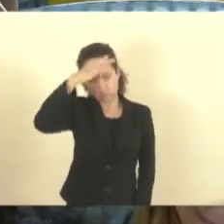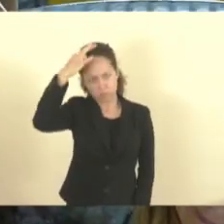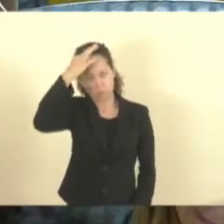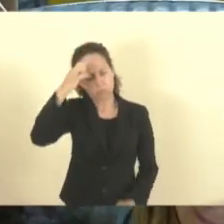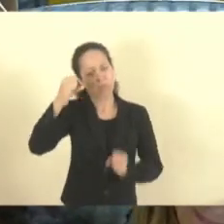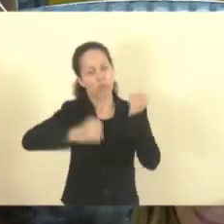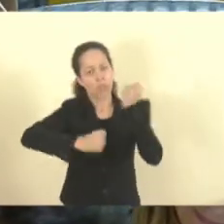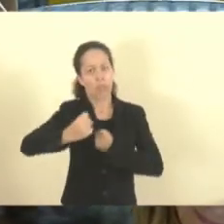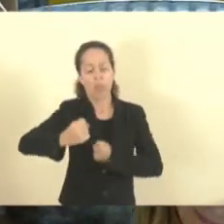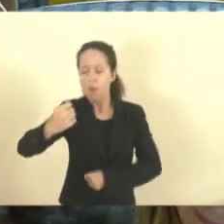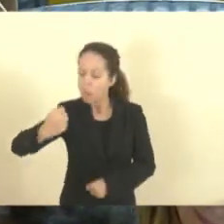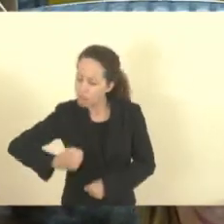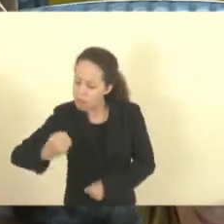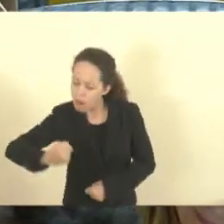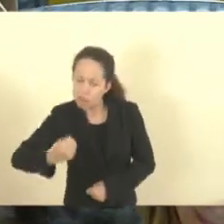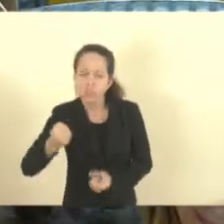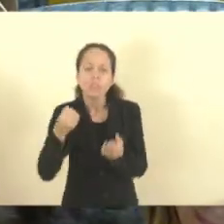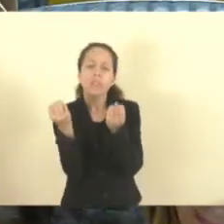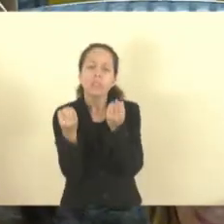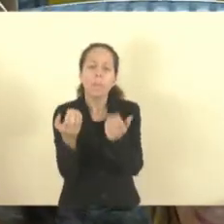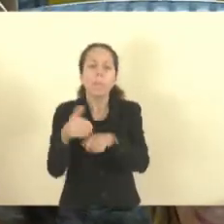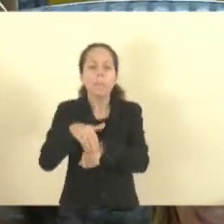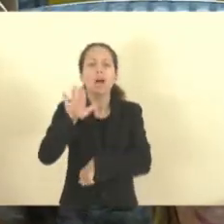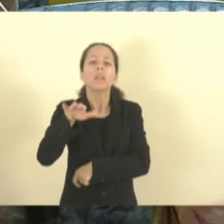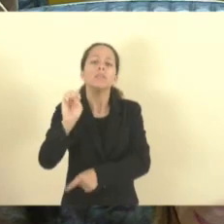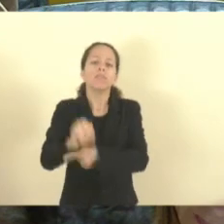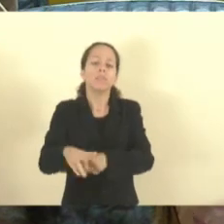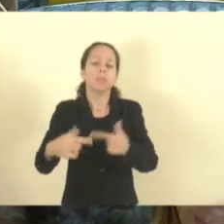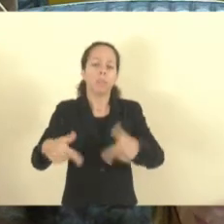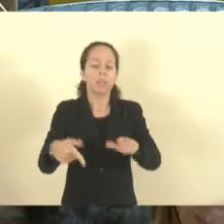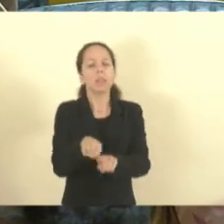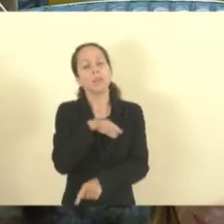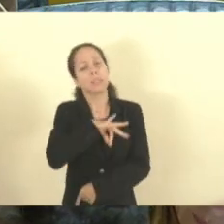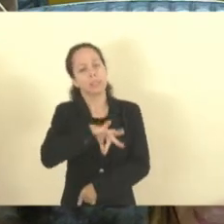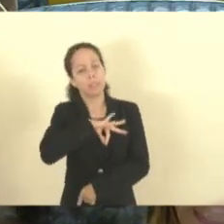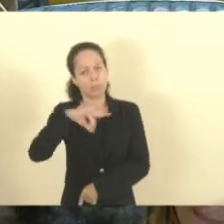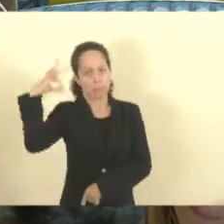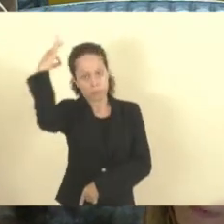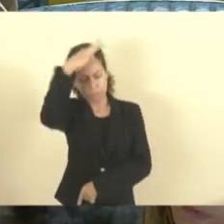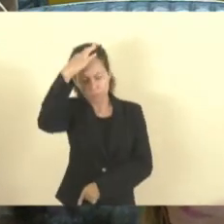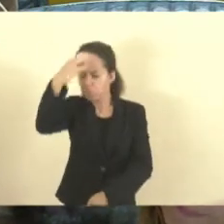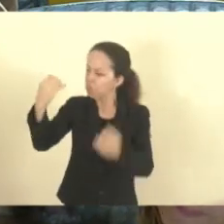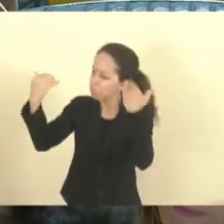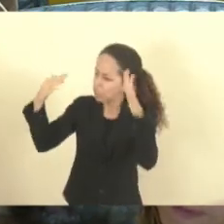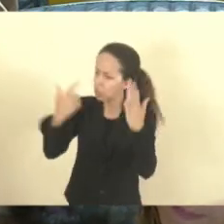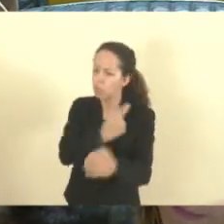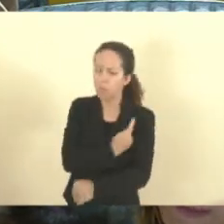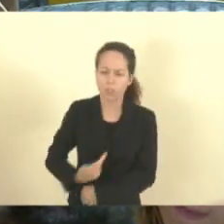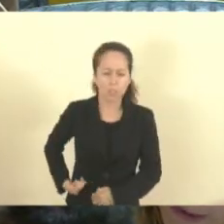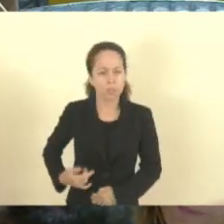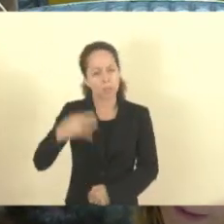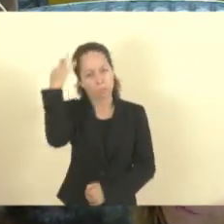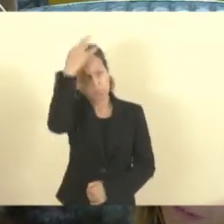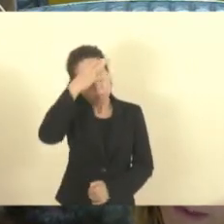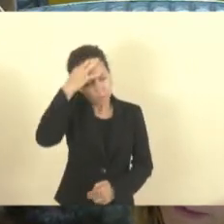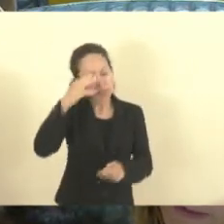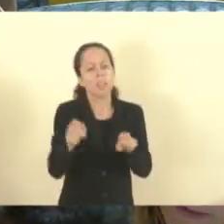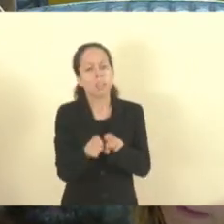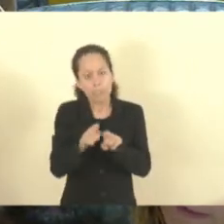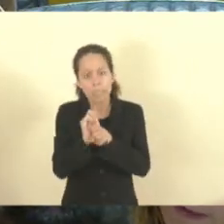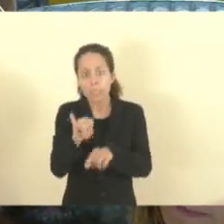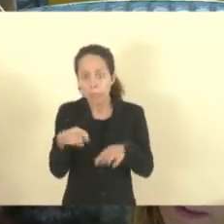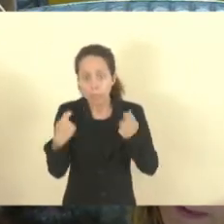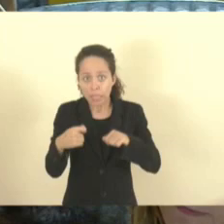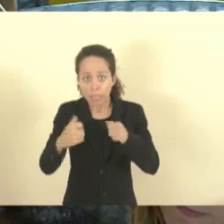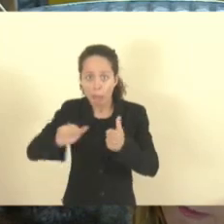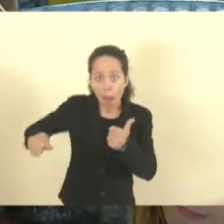mais emprego e renda para o homem do campo. Parabéns à Assembleia Legislativa, parabéns ao Governo do Estado, e contem sempre comigo para aquilo que for a favor do nosso